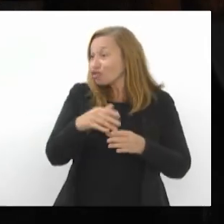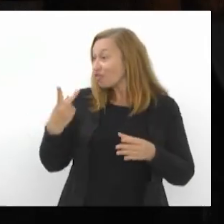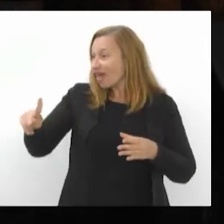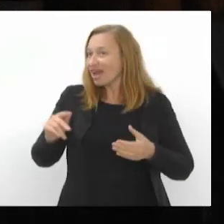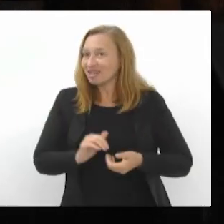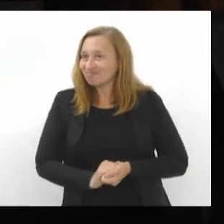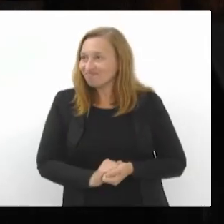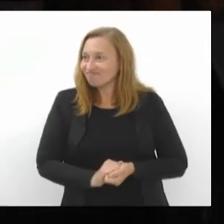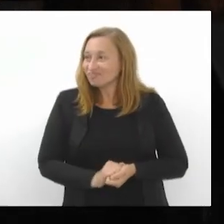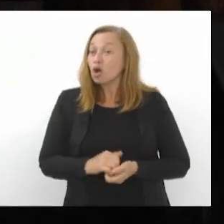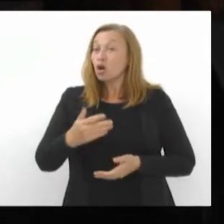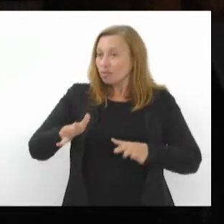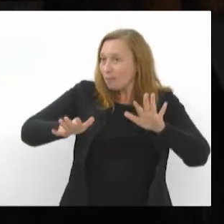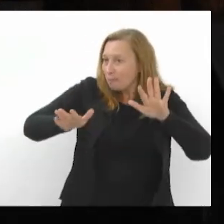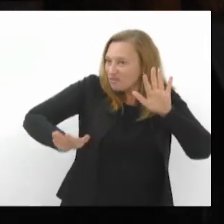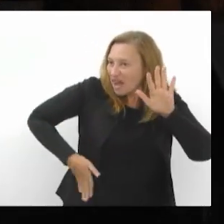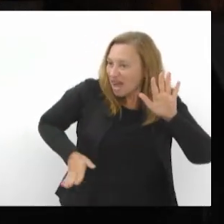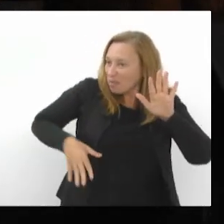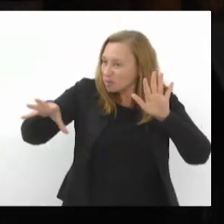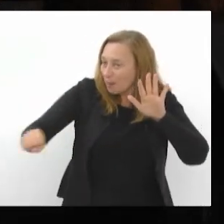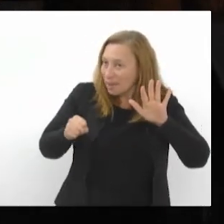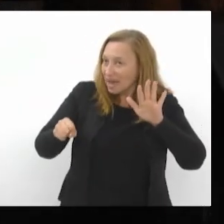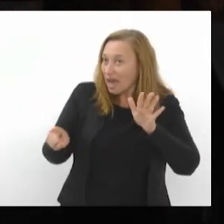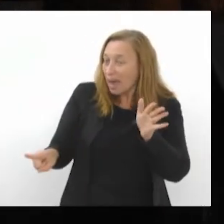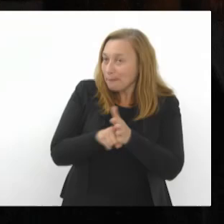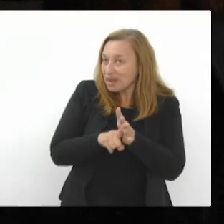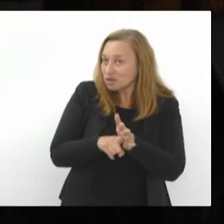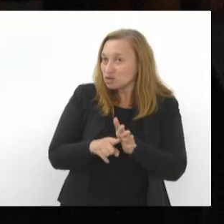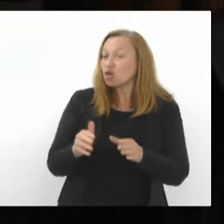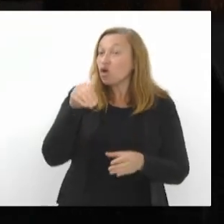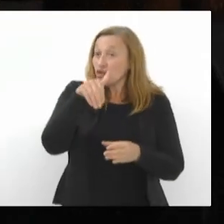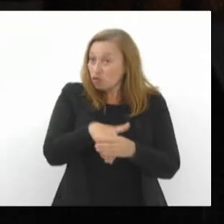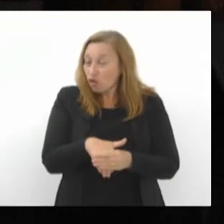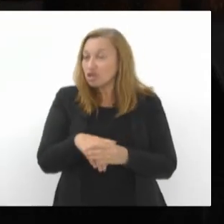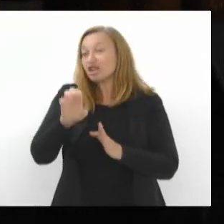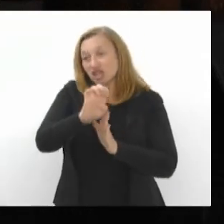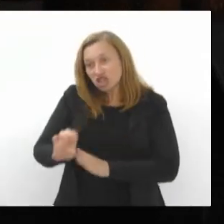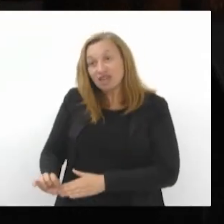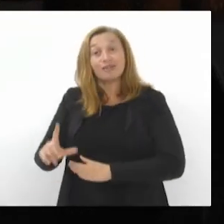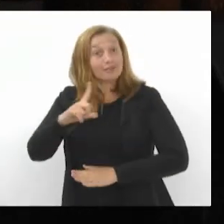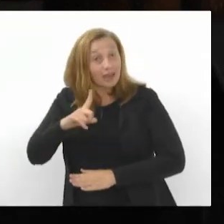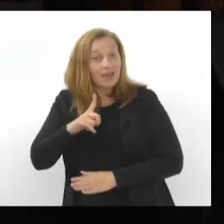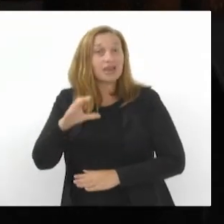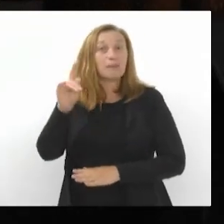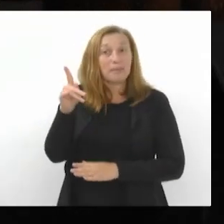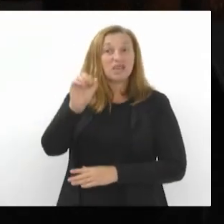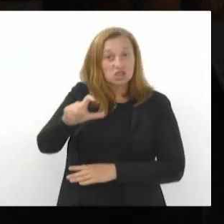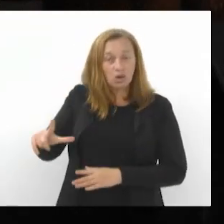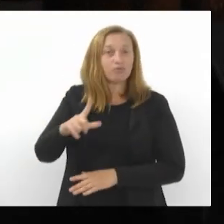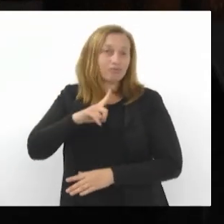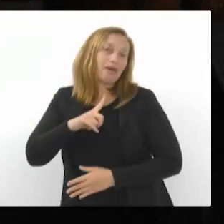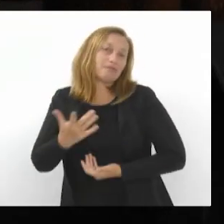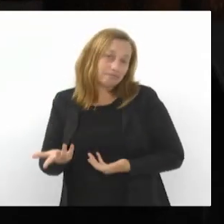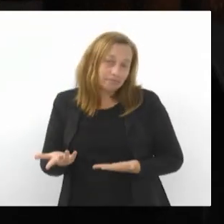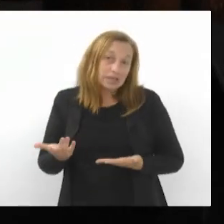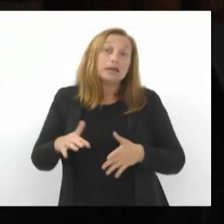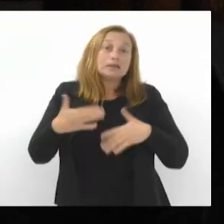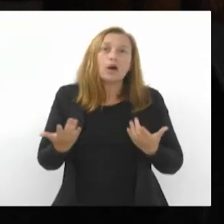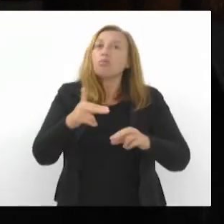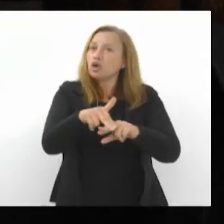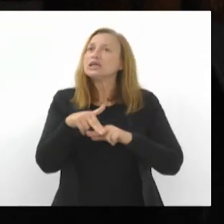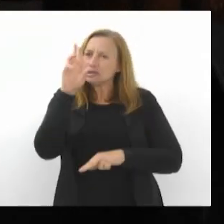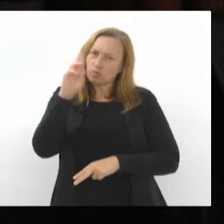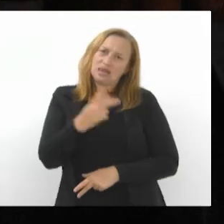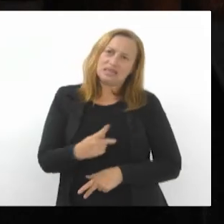Porque quando se pega um vagabundo, é menos voto que a esquerda tem, é menos voto que o pessoal tem, é menos voto que essa tralhada tem. Então, por isso,